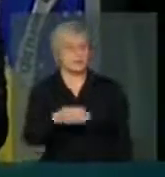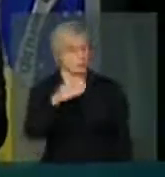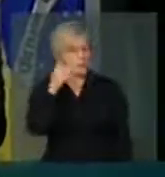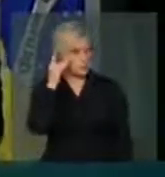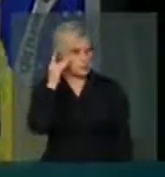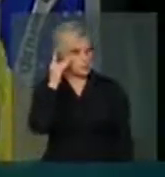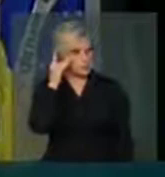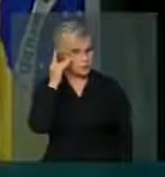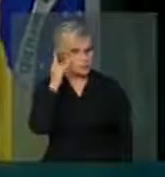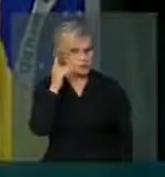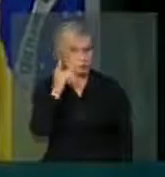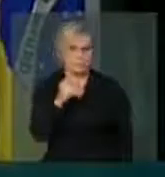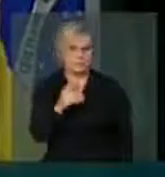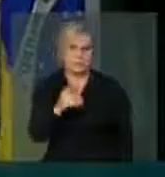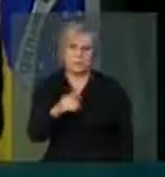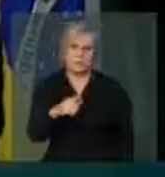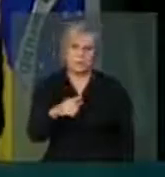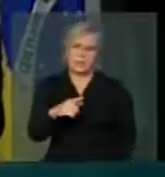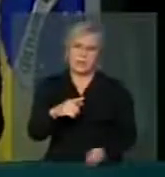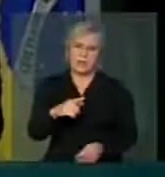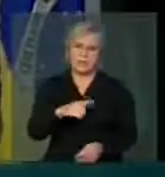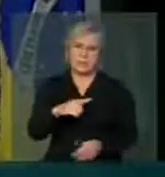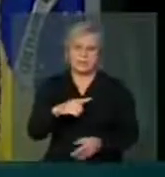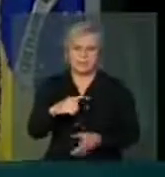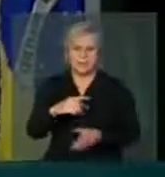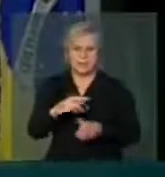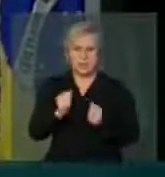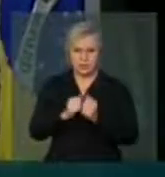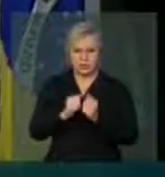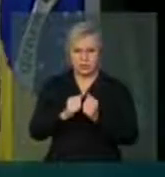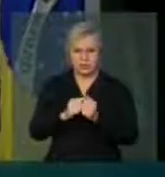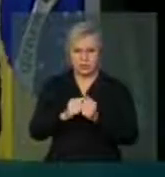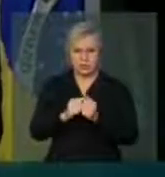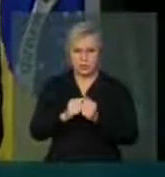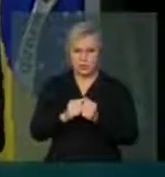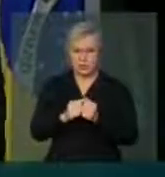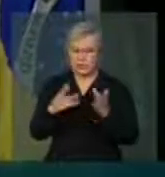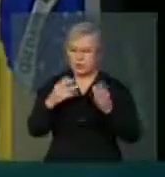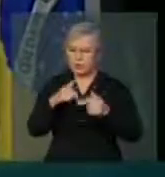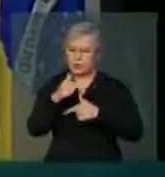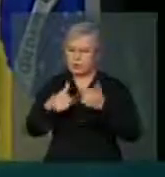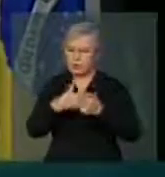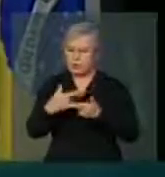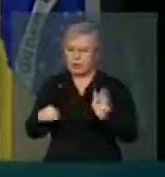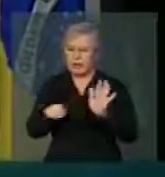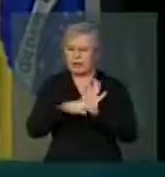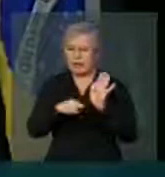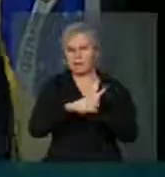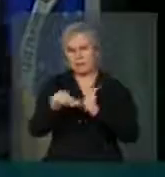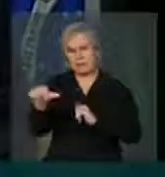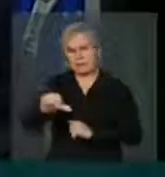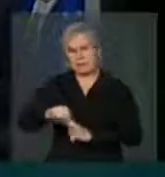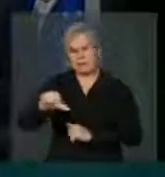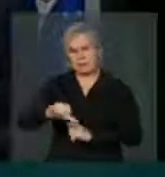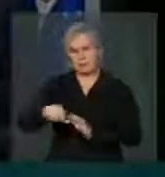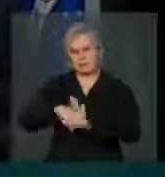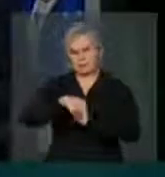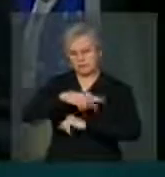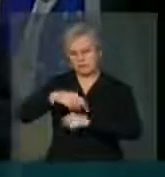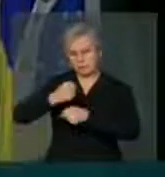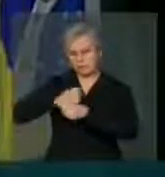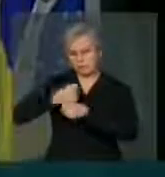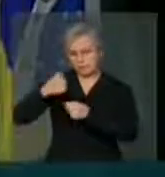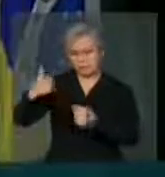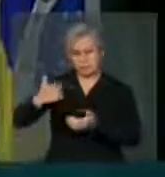tem vergonhosamente acumulado recordes negativos nos últimos anos. O crescimento do